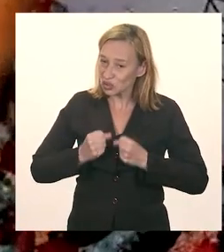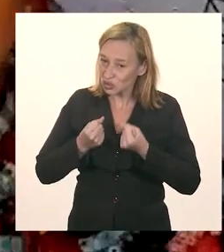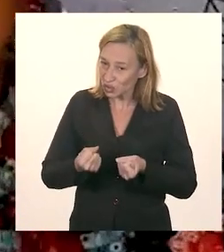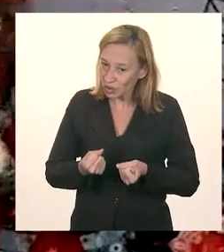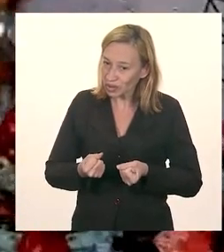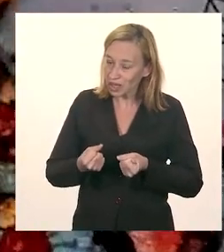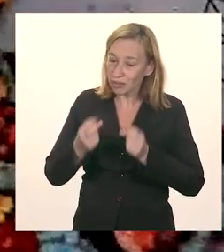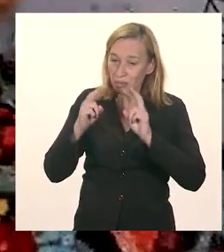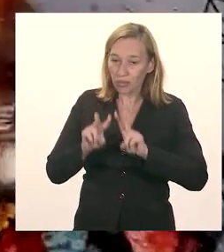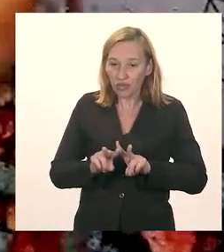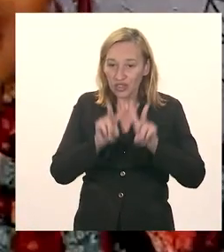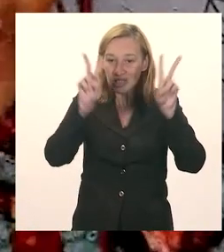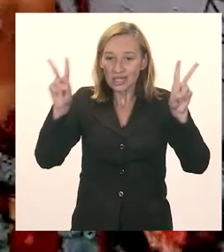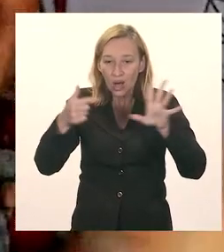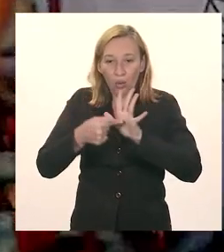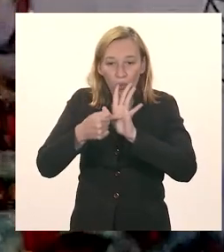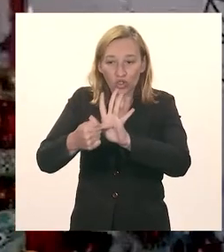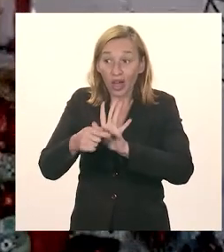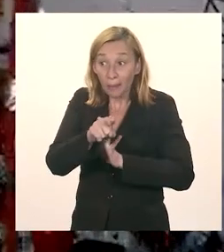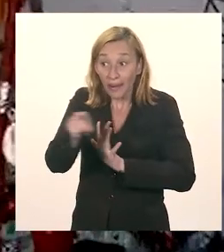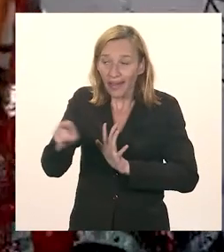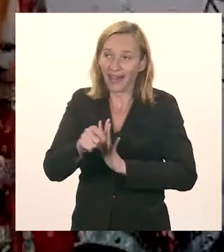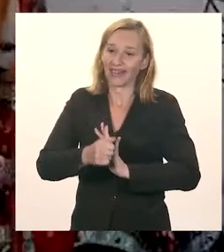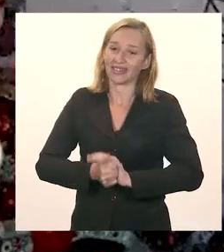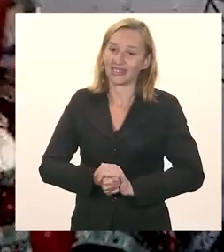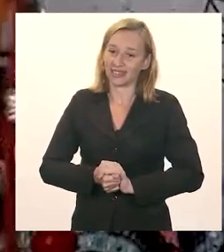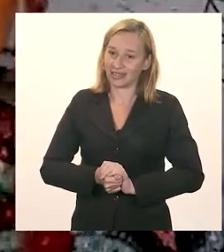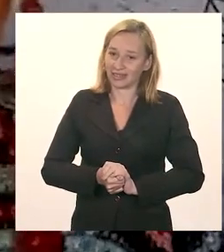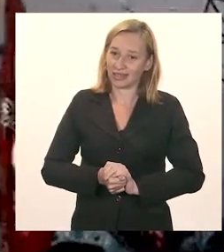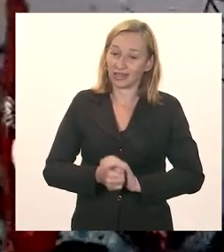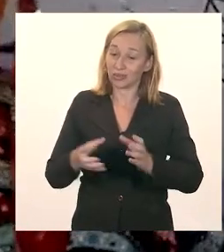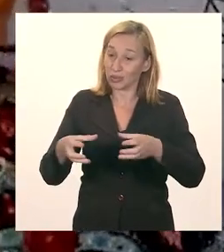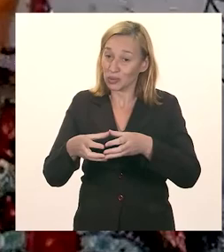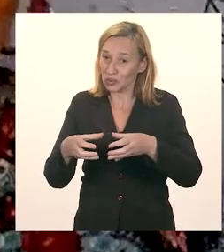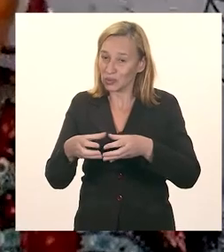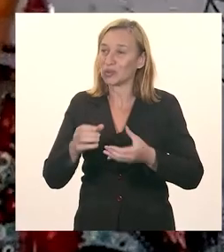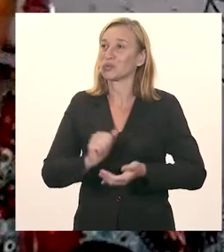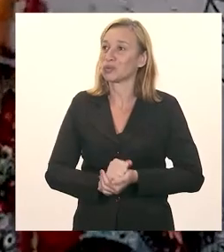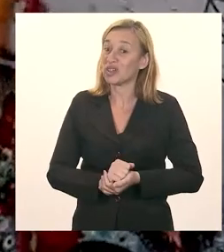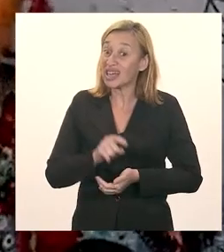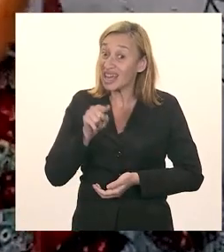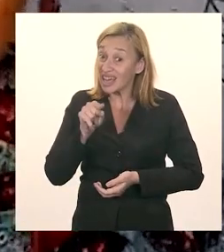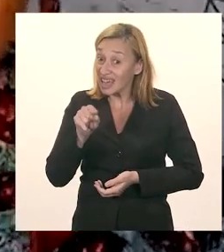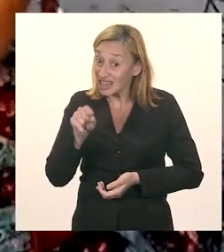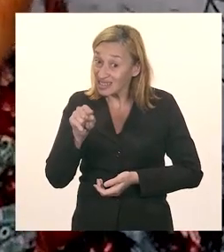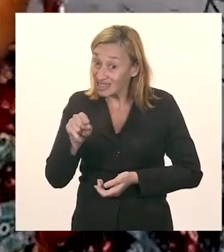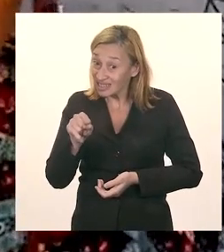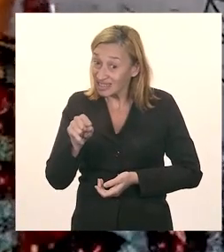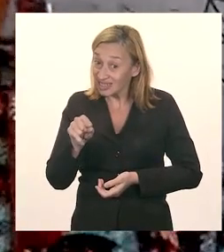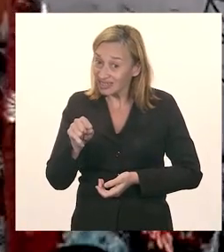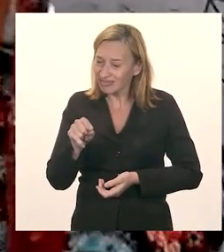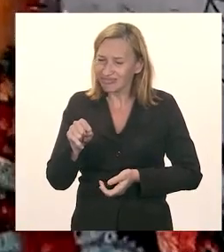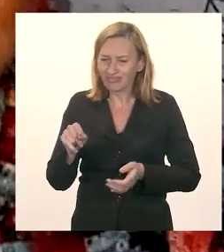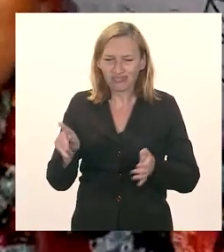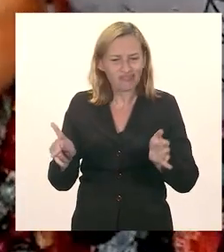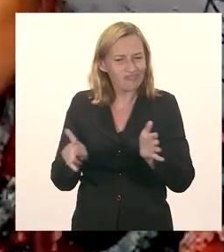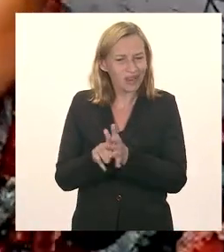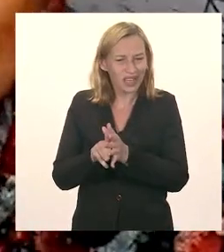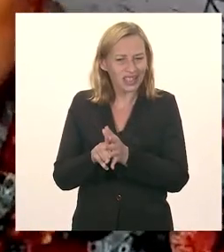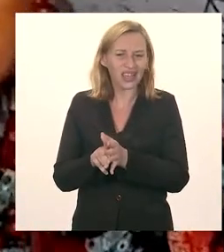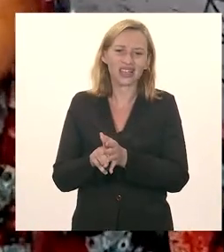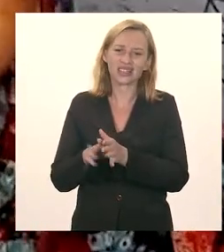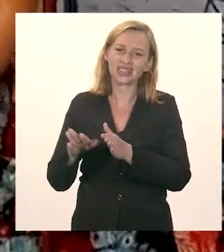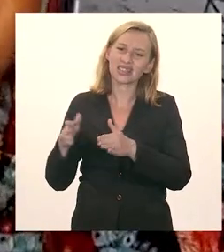trazer, né? Trazer essa visão, esse olhar para eles, para esses mestres, para esses grupos, que eles são, sabe, eles